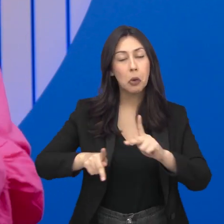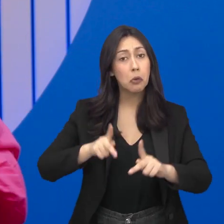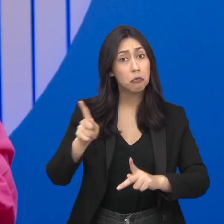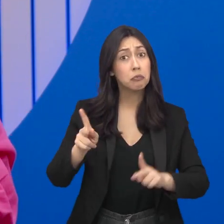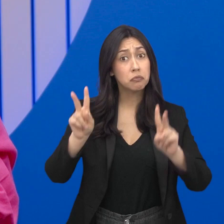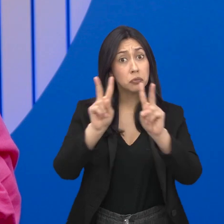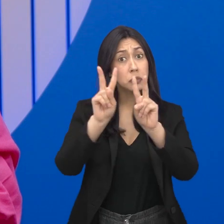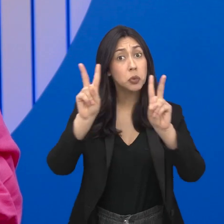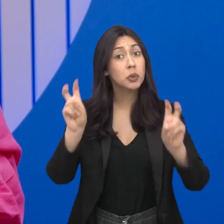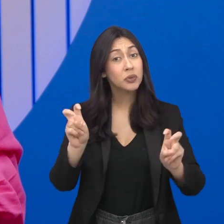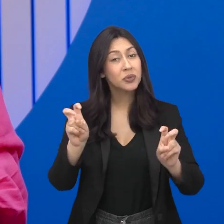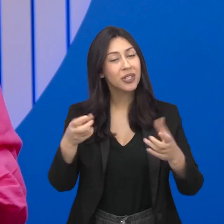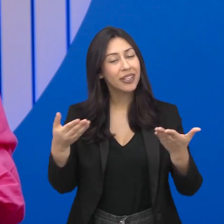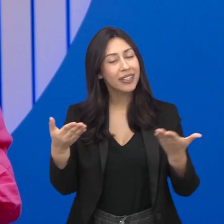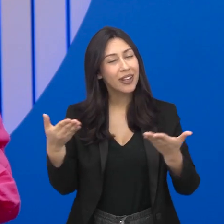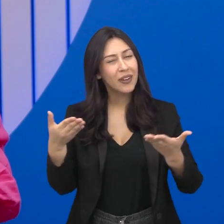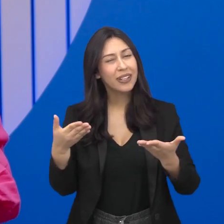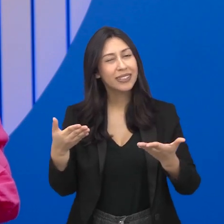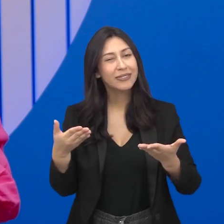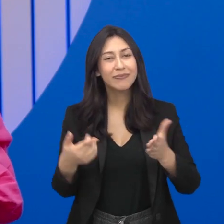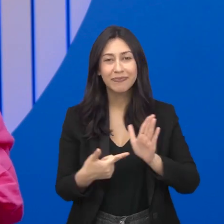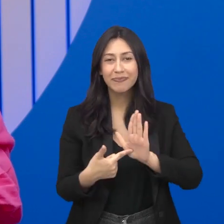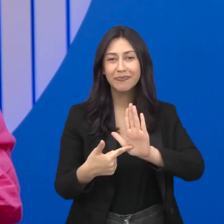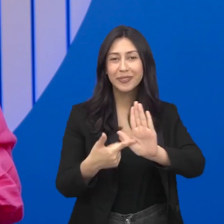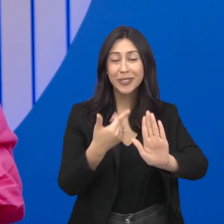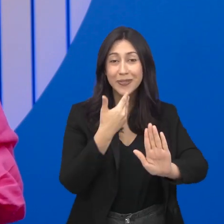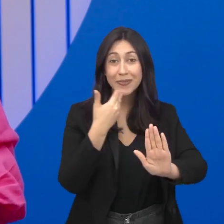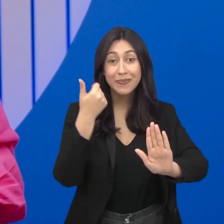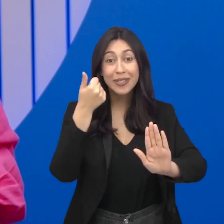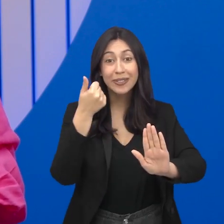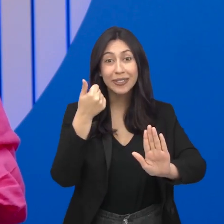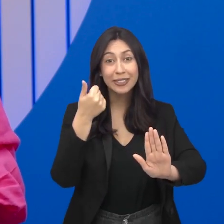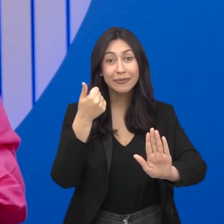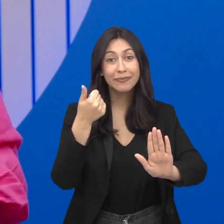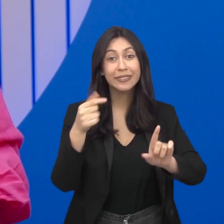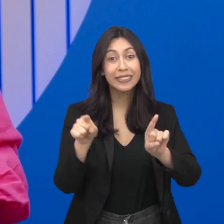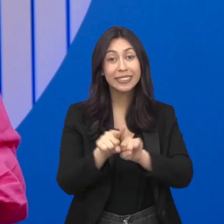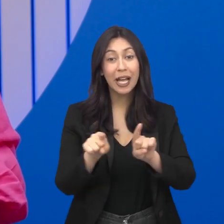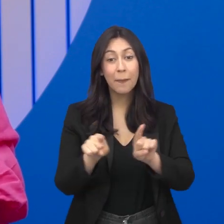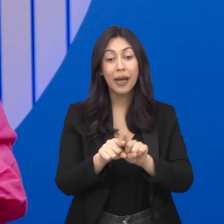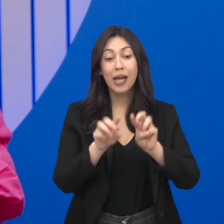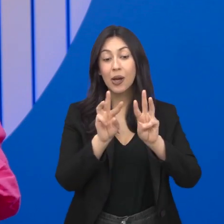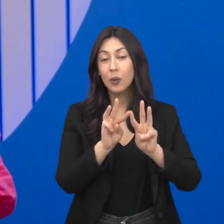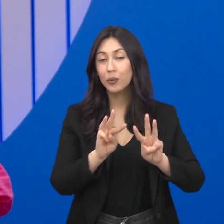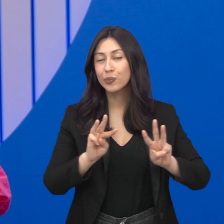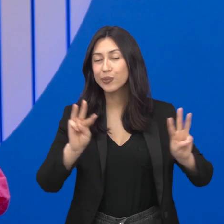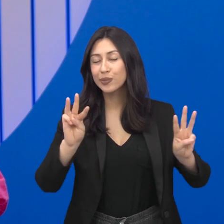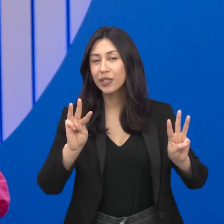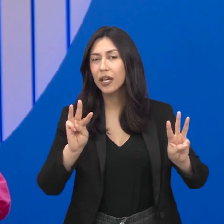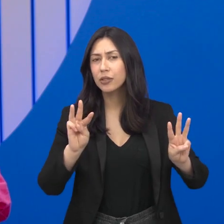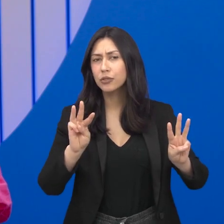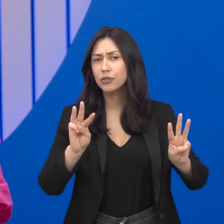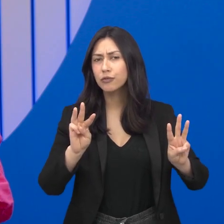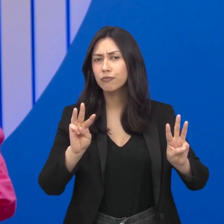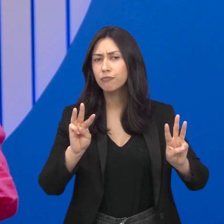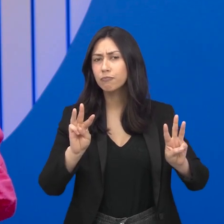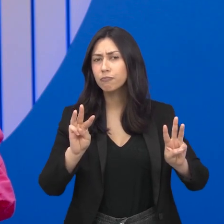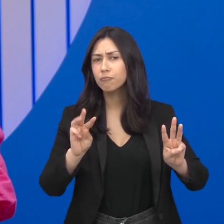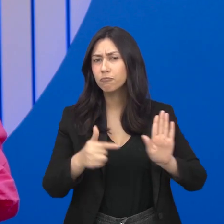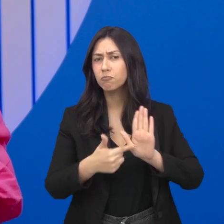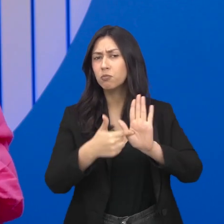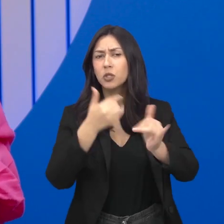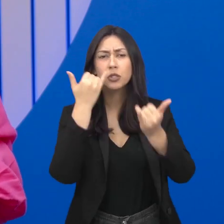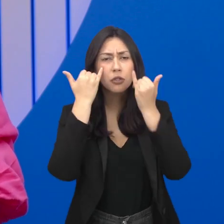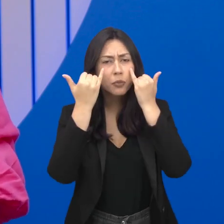política, um dos assuntos, e nós vamos nos aprofundar nesse tema agora. Além dos canais de transparência, como